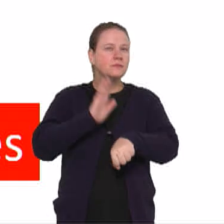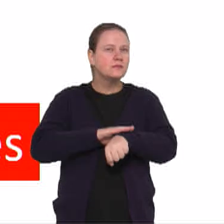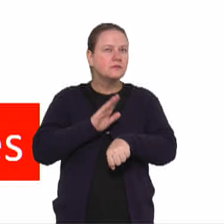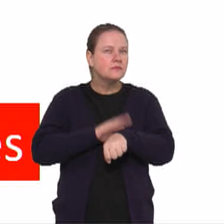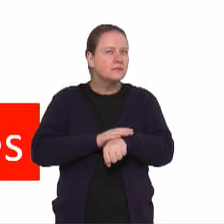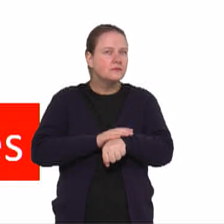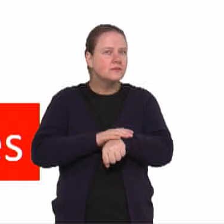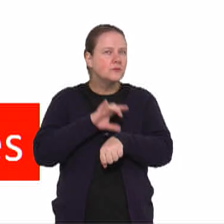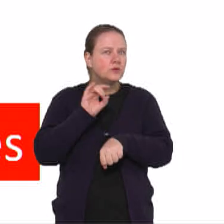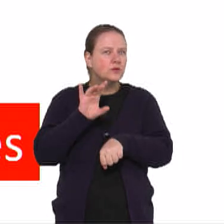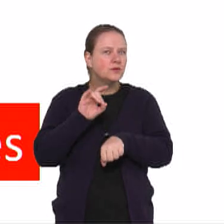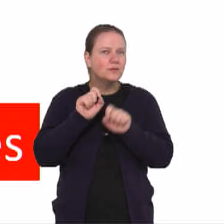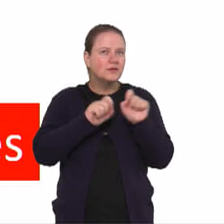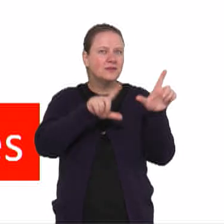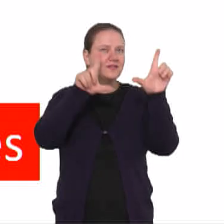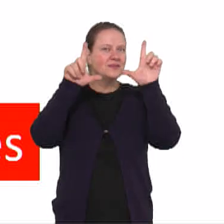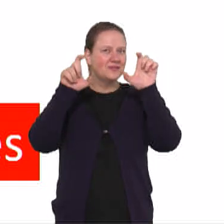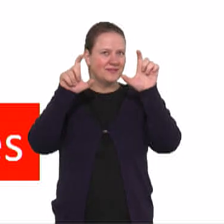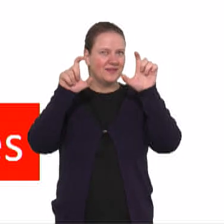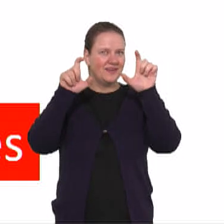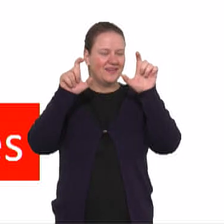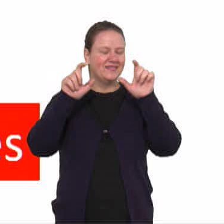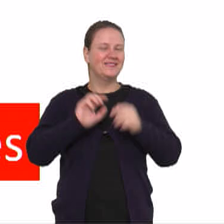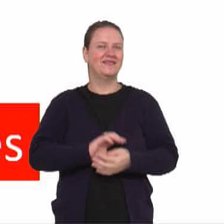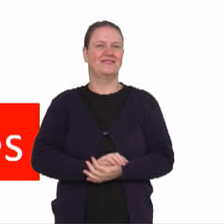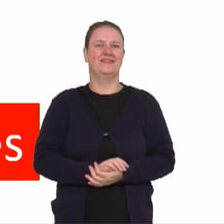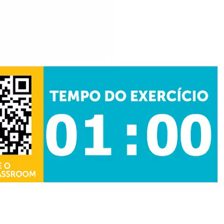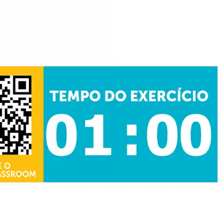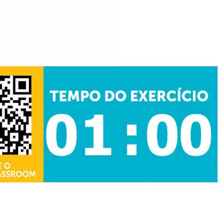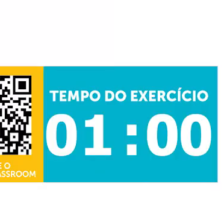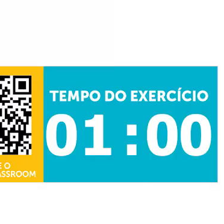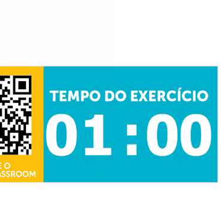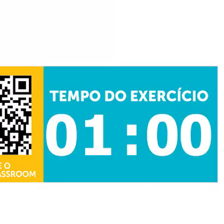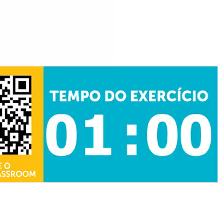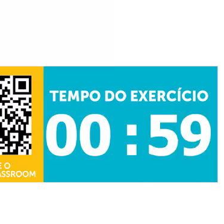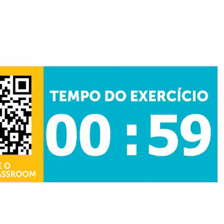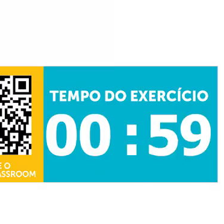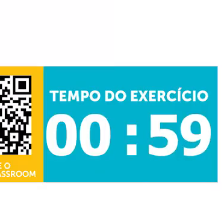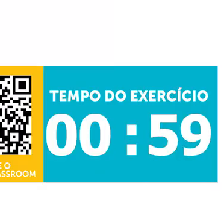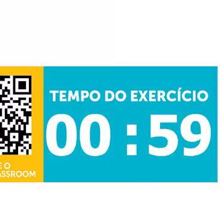tirar uma fotinho, então. Tá ok? Quem puder, tá bom?